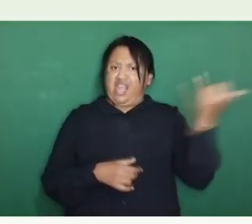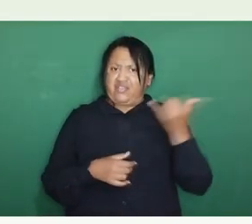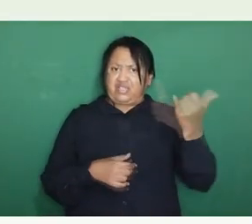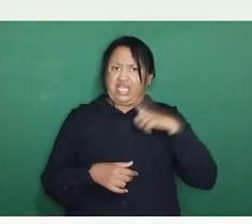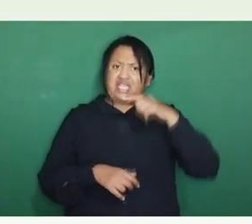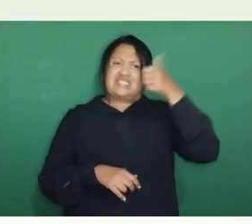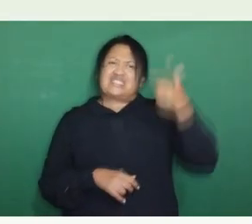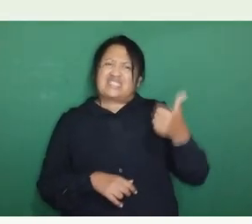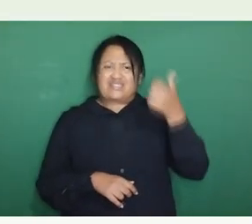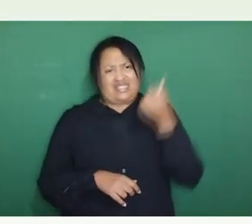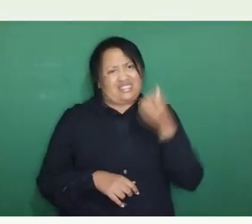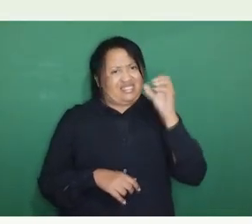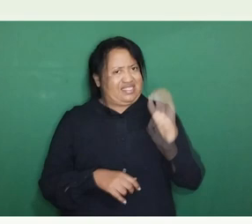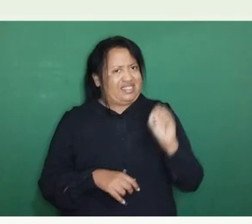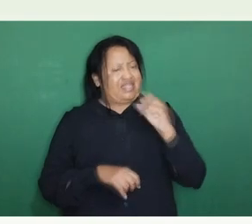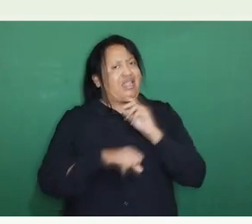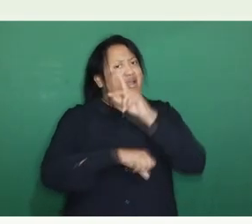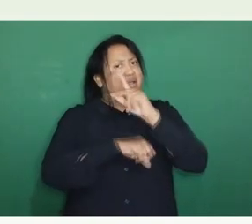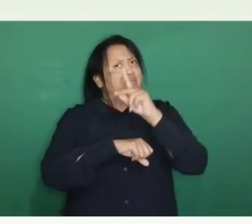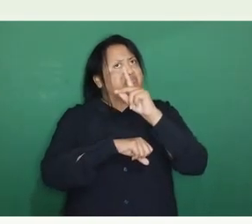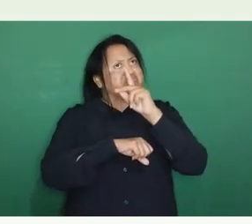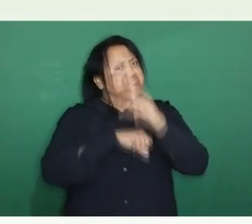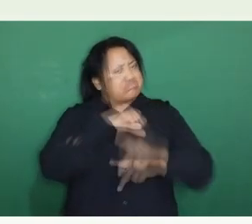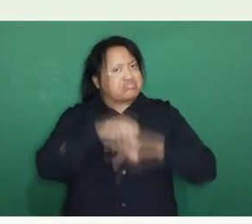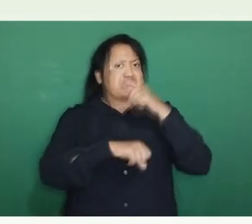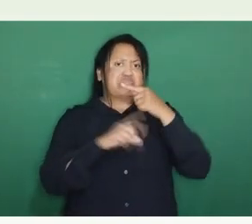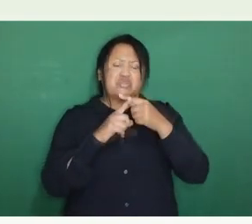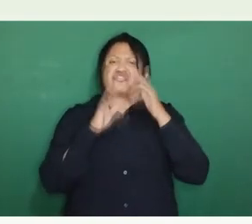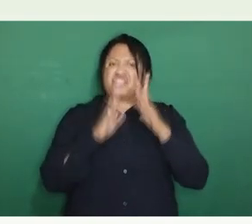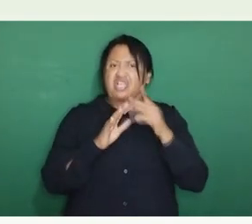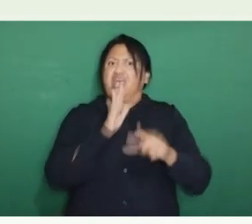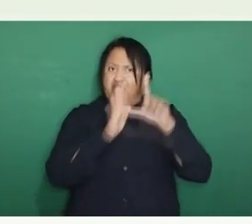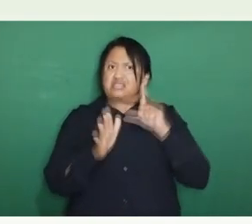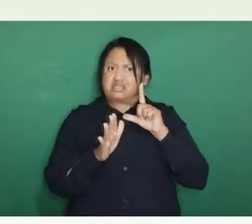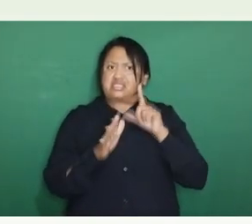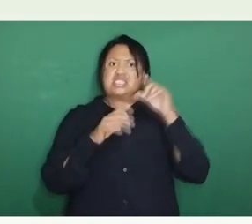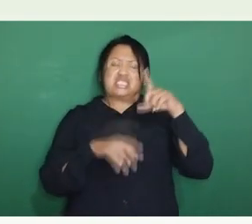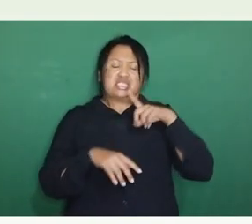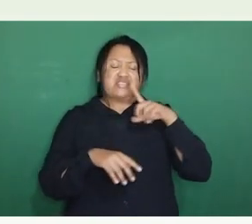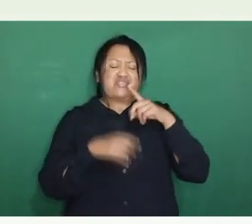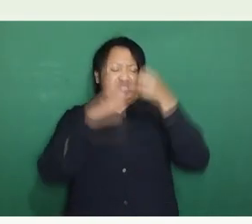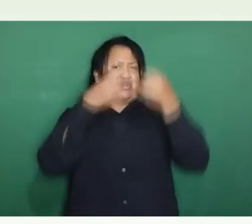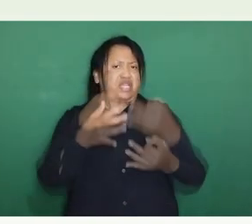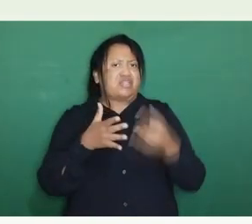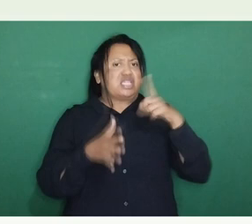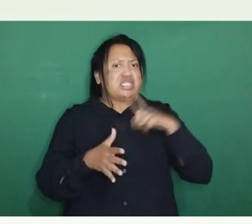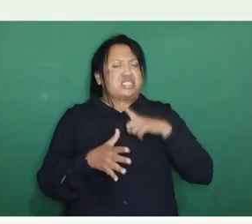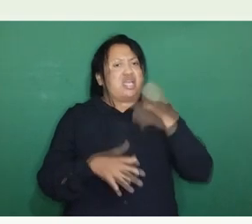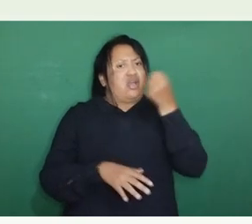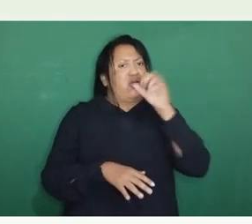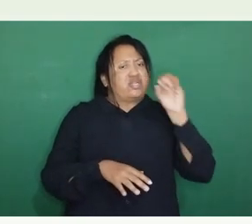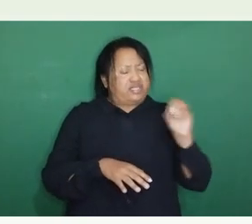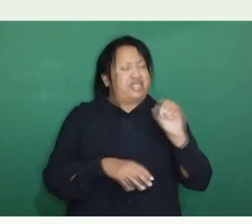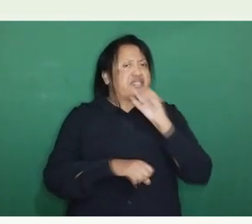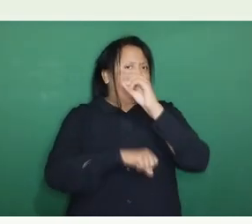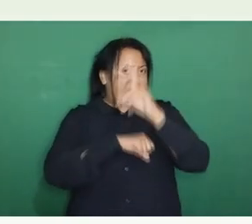160 prótons a gente já deu aqui alternativa né que ele possui 80 prótons ele induziu